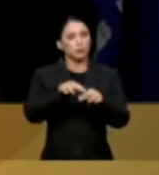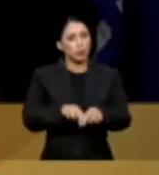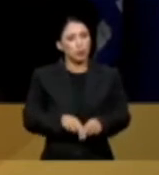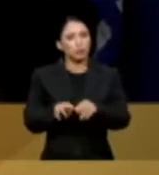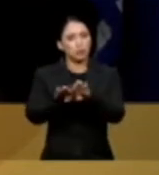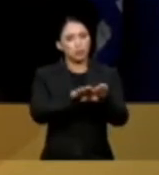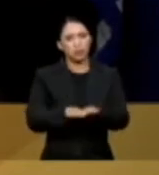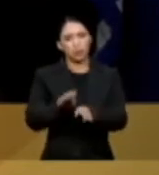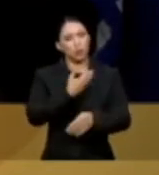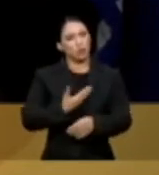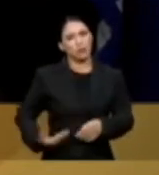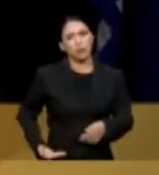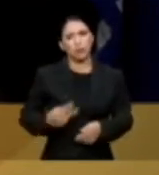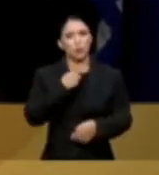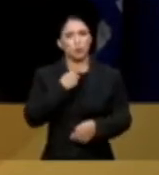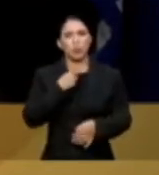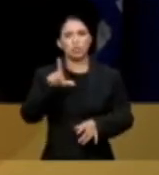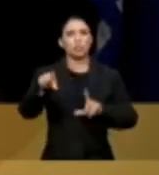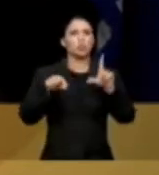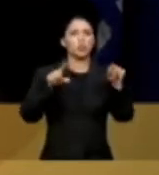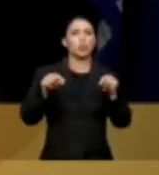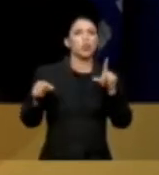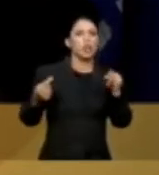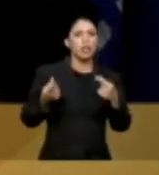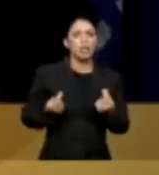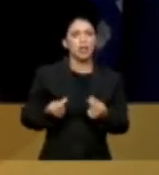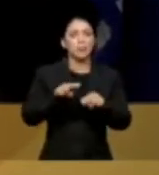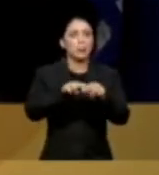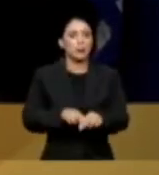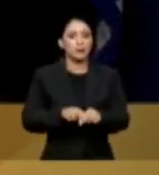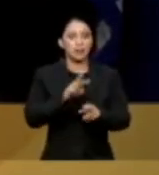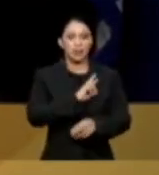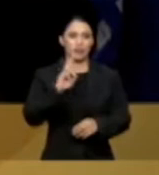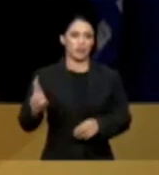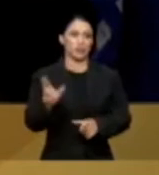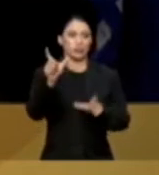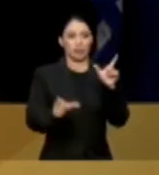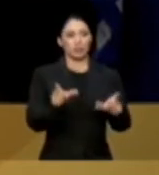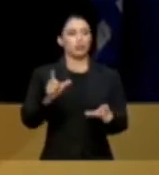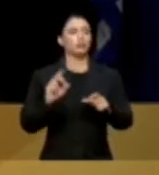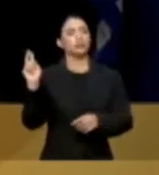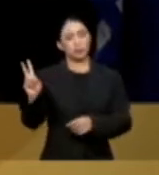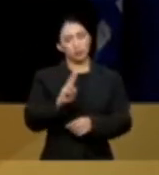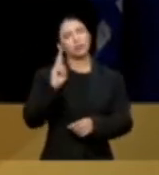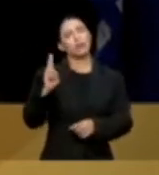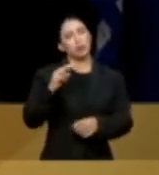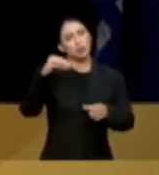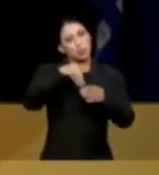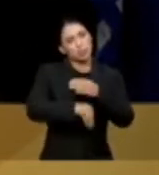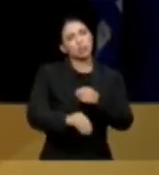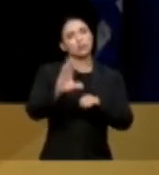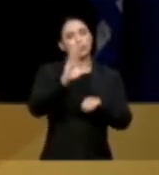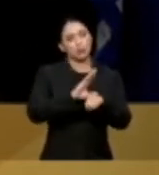não pode criar distinções entre brasileiros em razão de opção religiosa de cada um. Esses são os valores constitucionais a